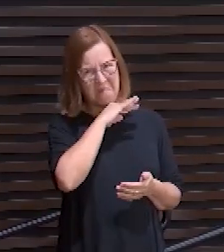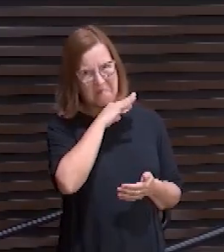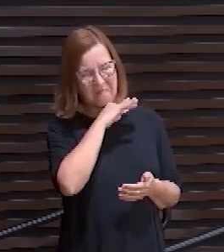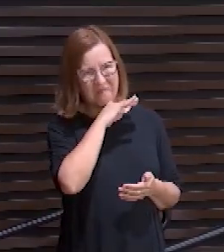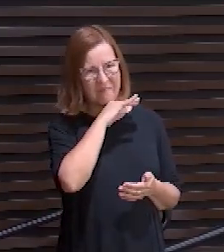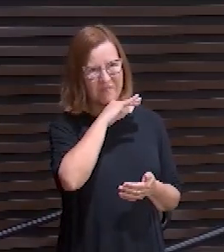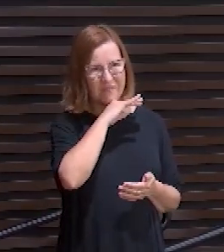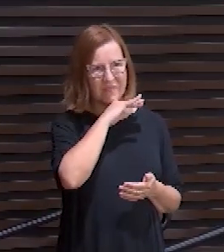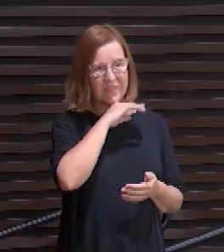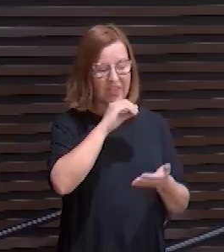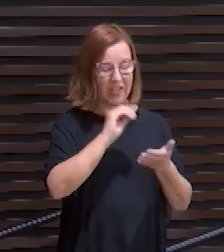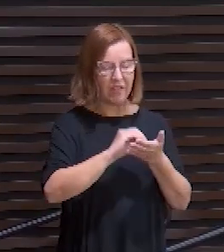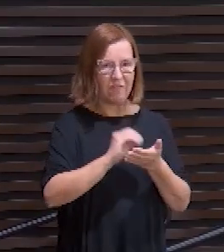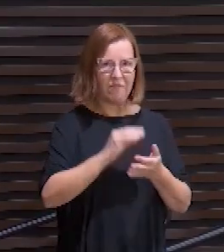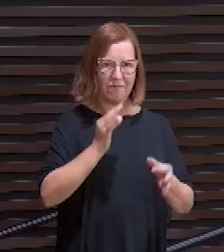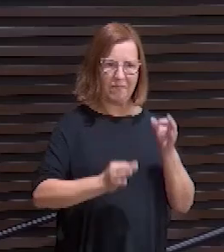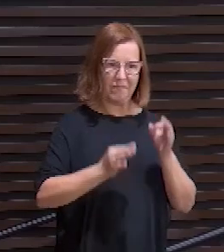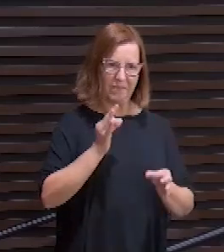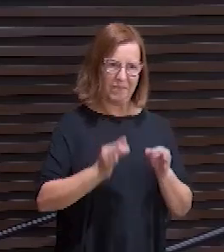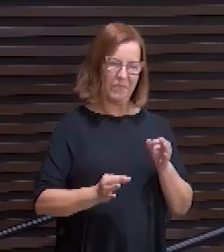e a injustiça.